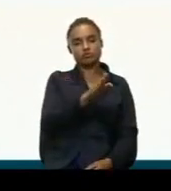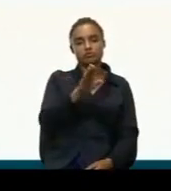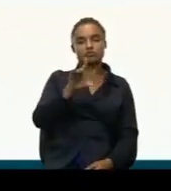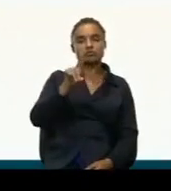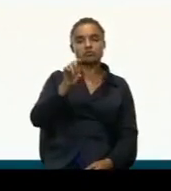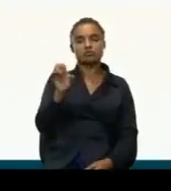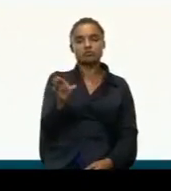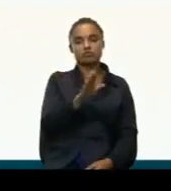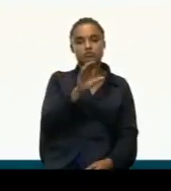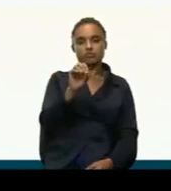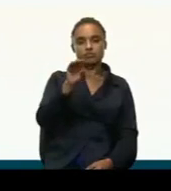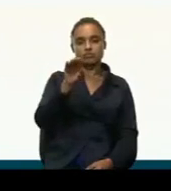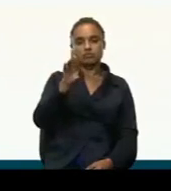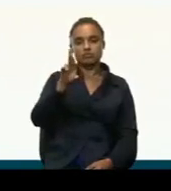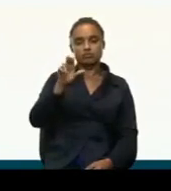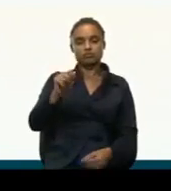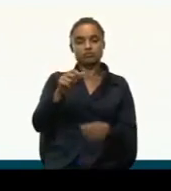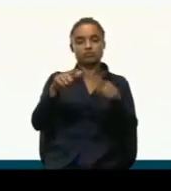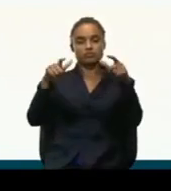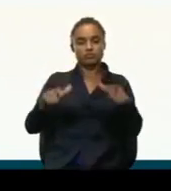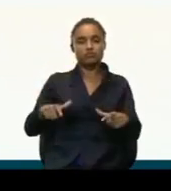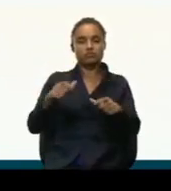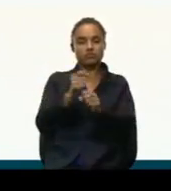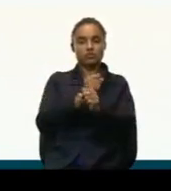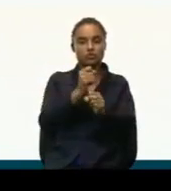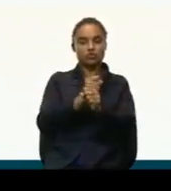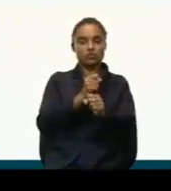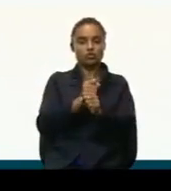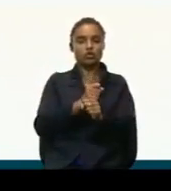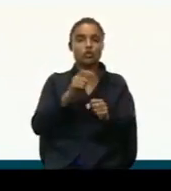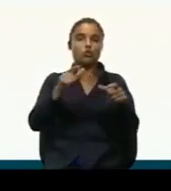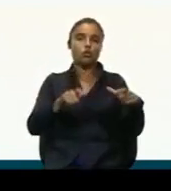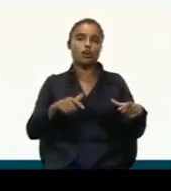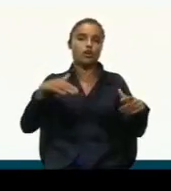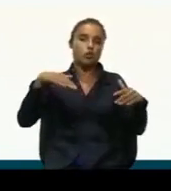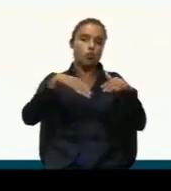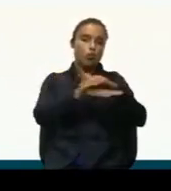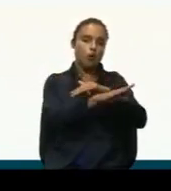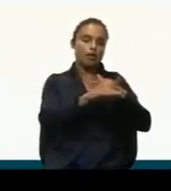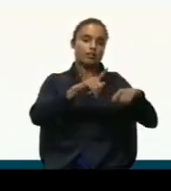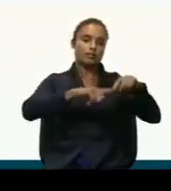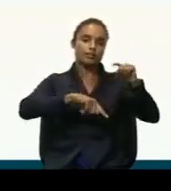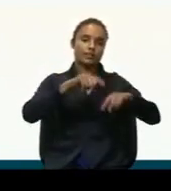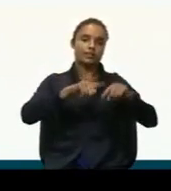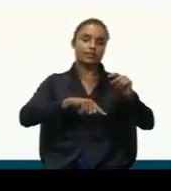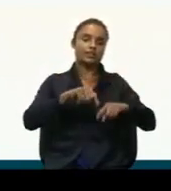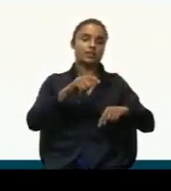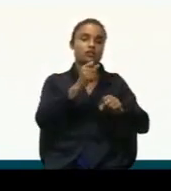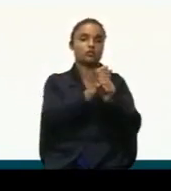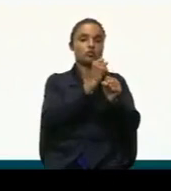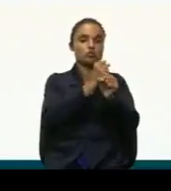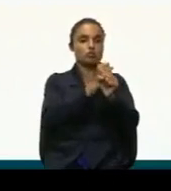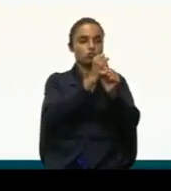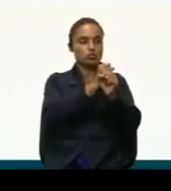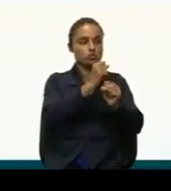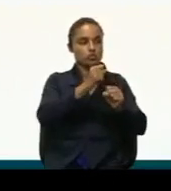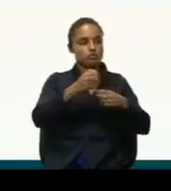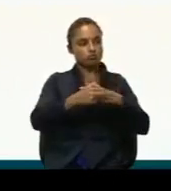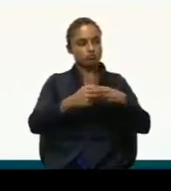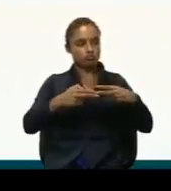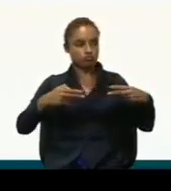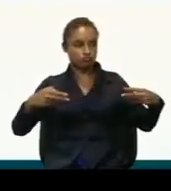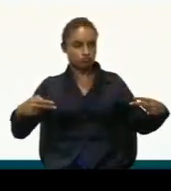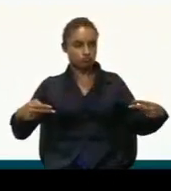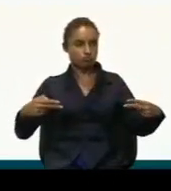gente vai vivenciar no decorrer de toda a elaboração da nossa obra, e ele é elaborado por etapas. Nossa